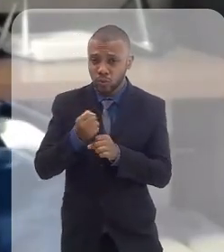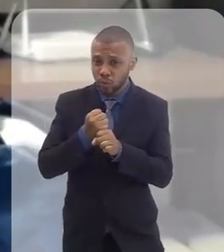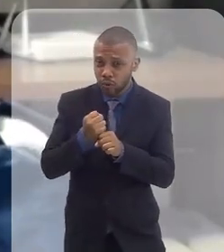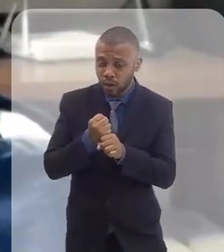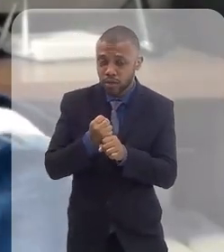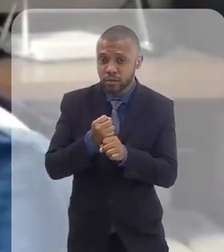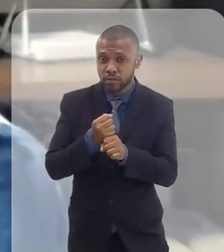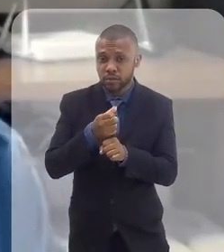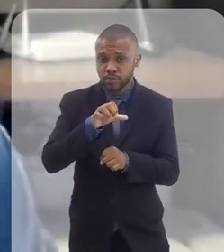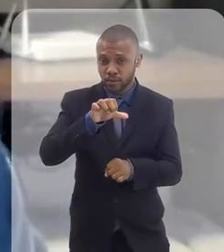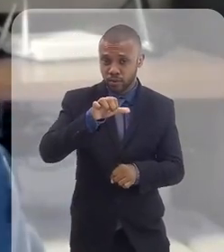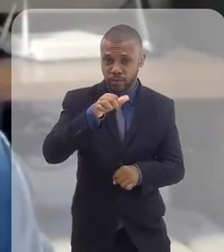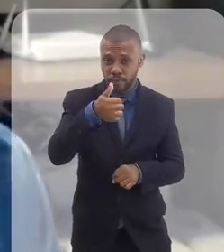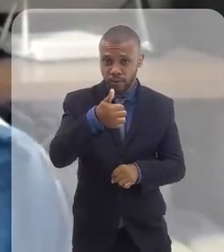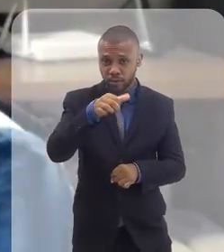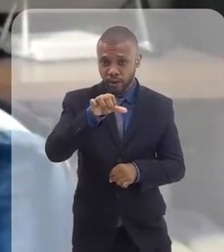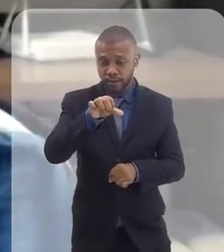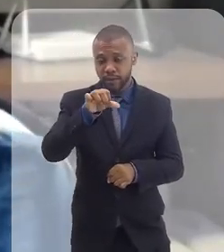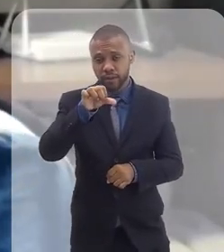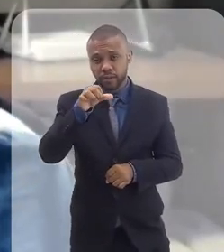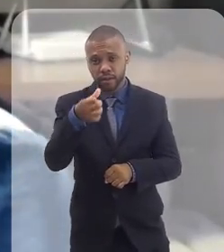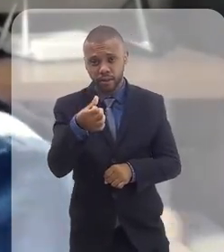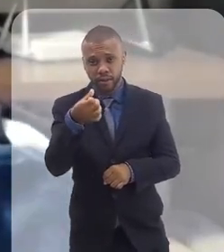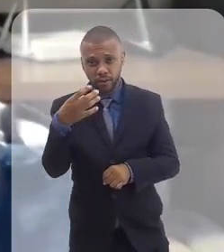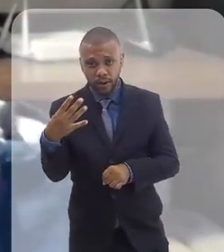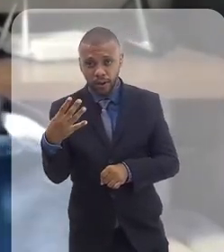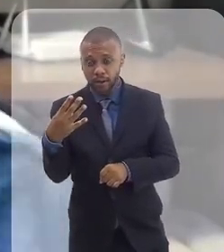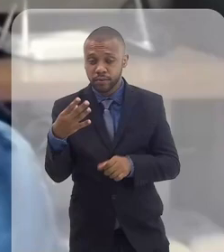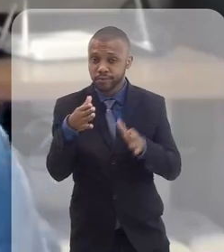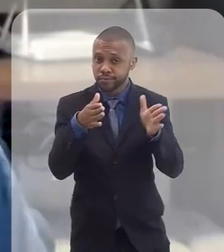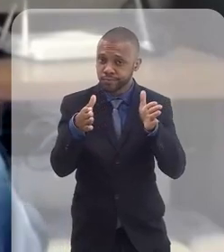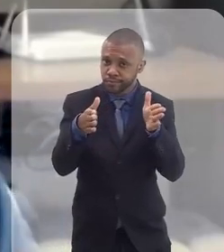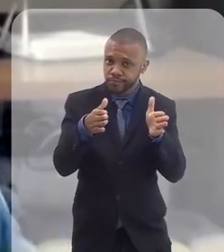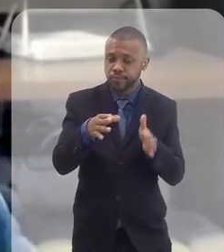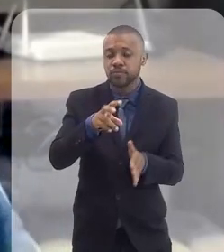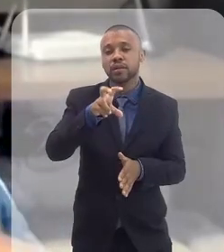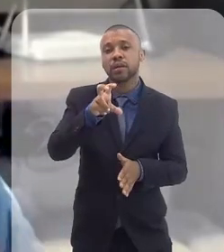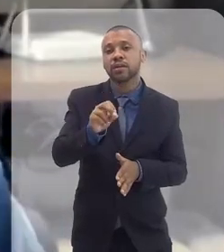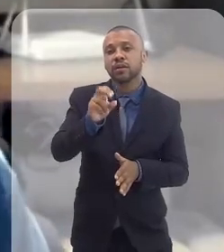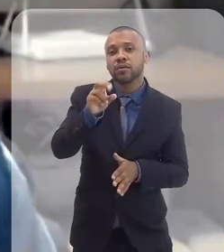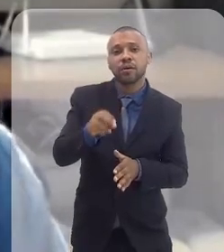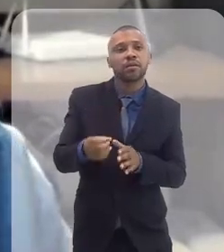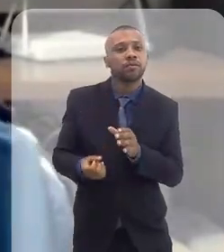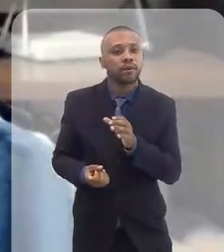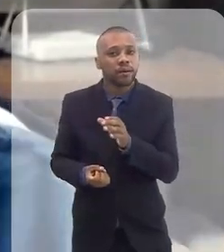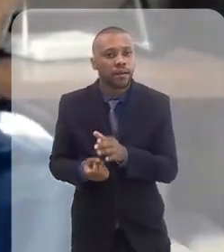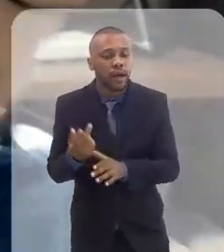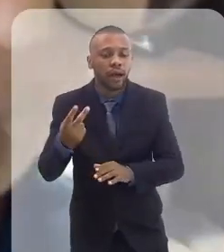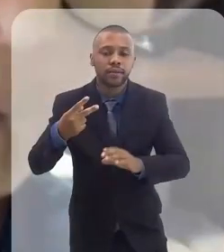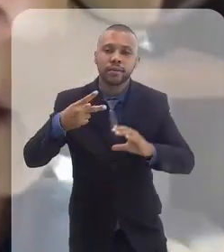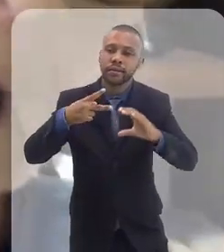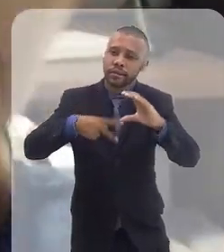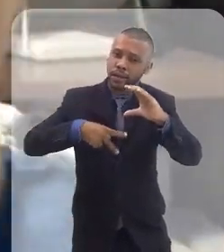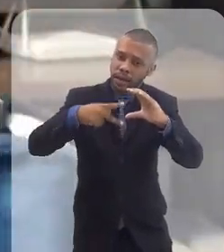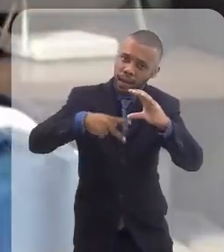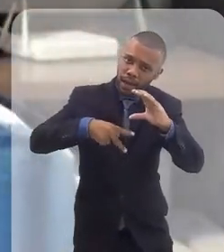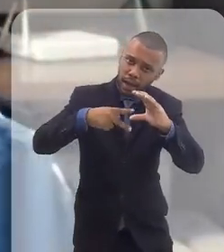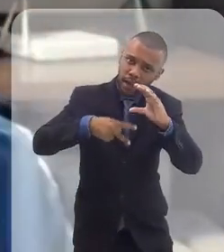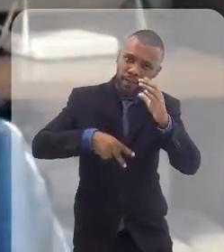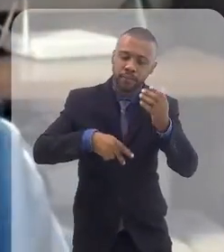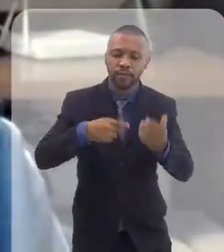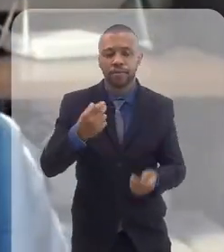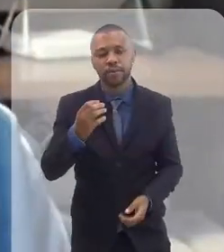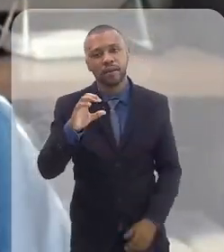do golpe de 64, na década de 50, houve a criação da CAPES